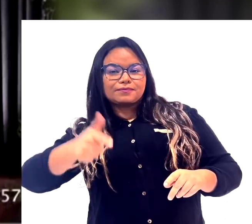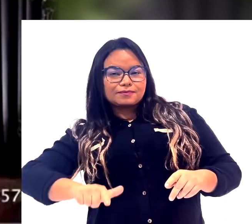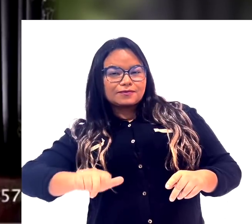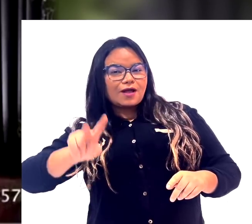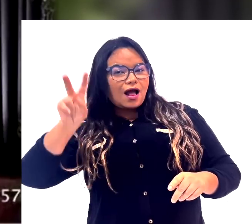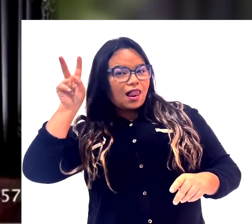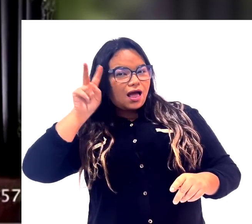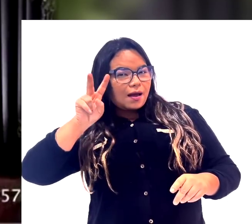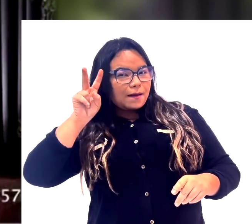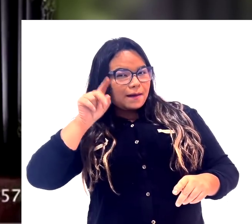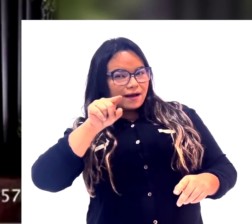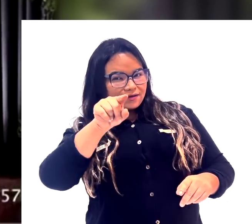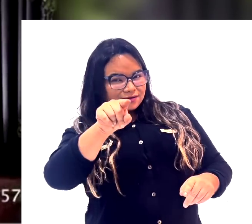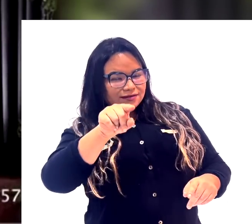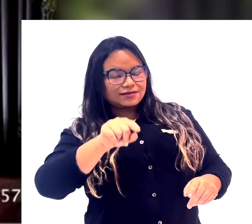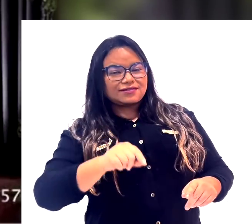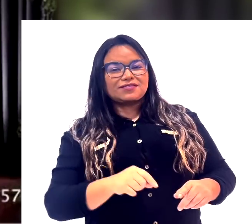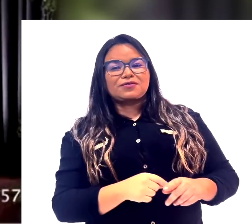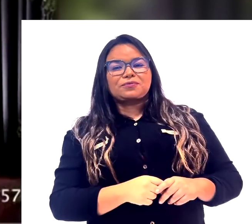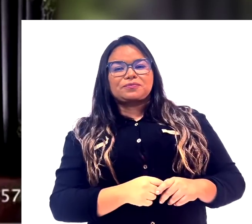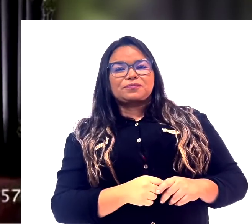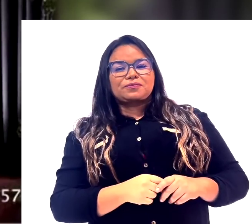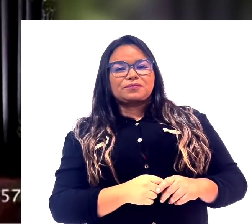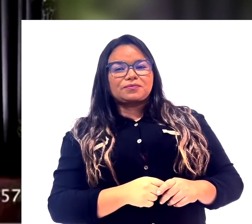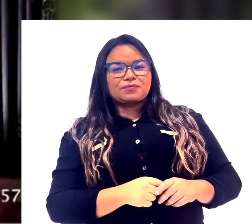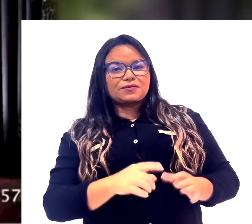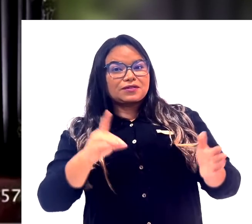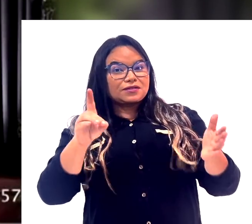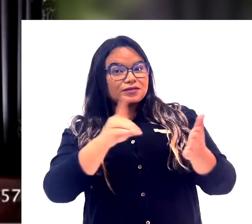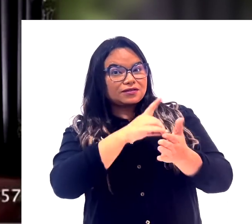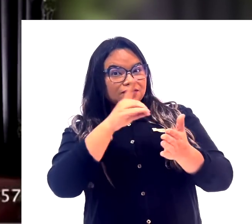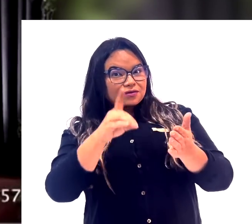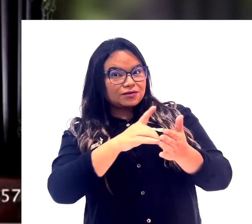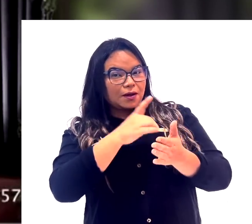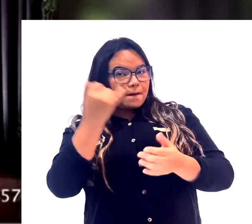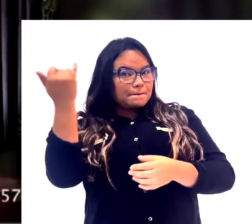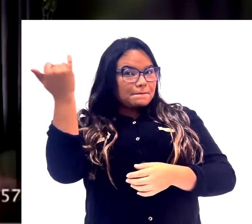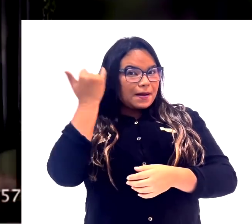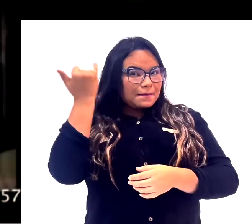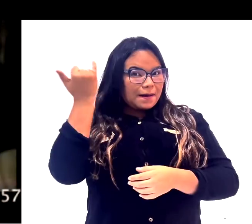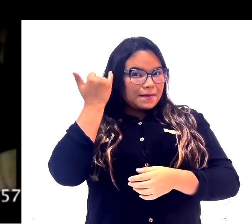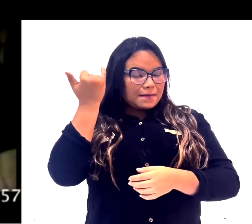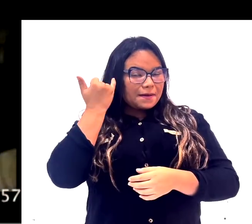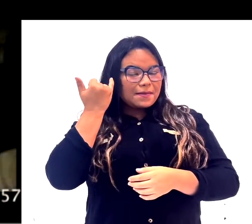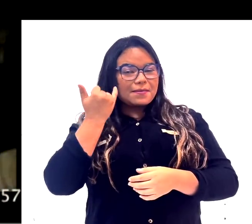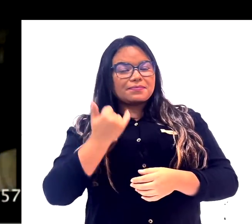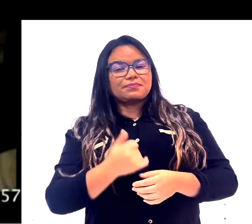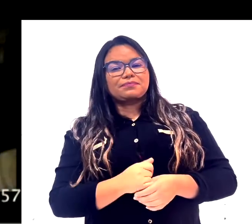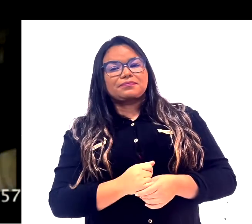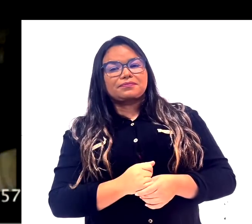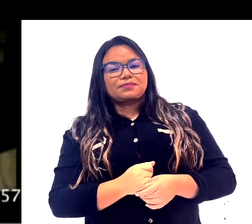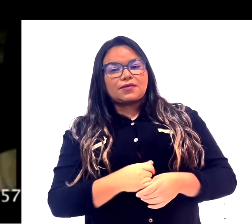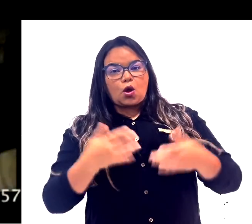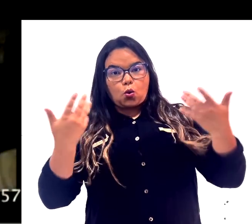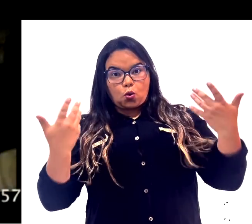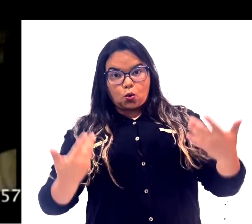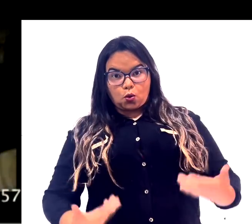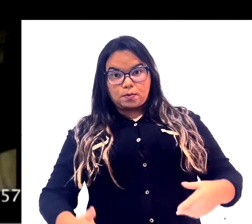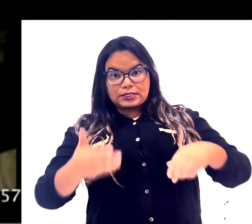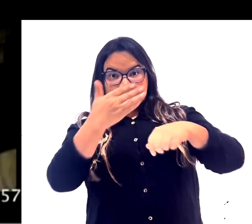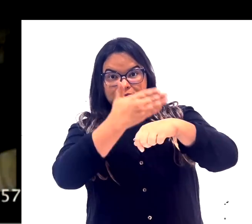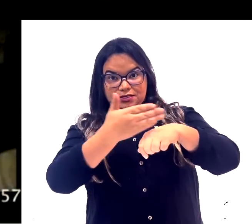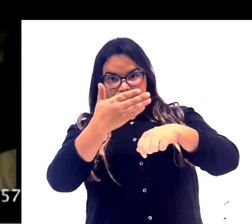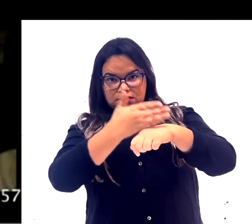Novamente, eu gostaria de lembrar vocês do nosso pequeno dicionário de termos proféticos.